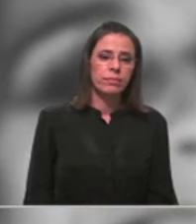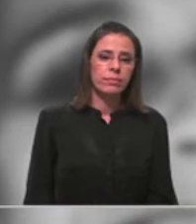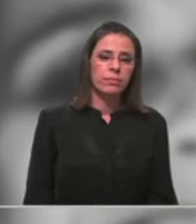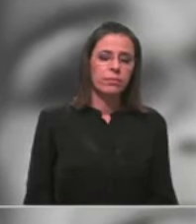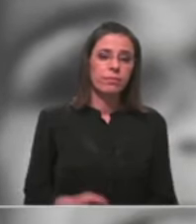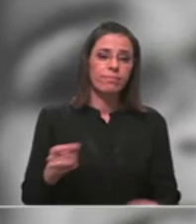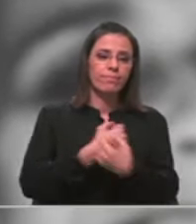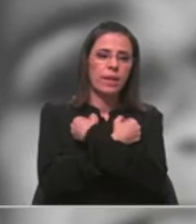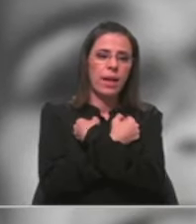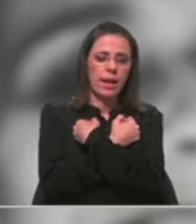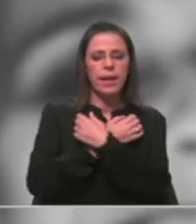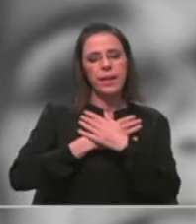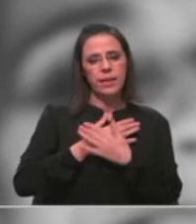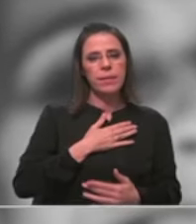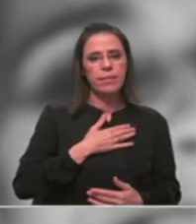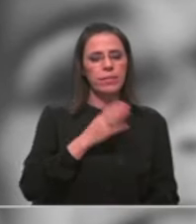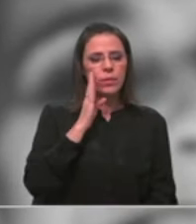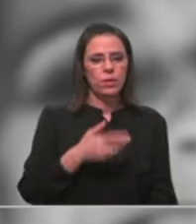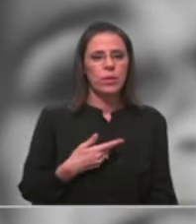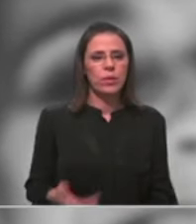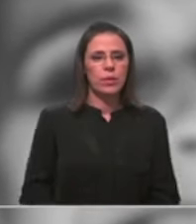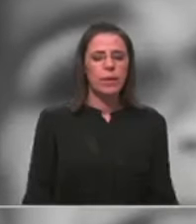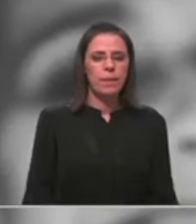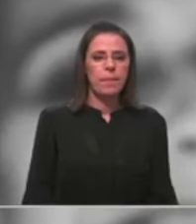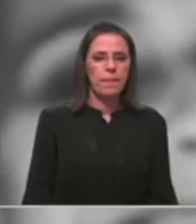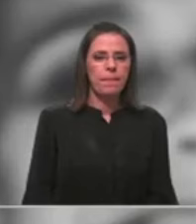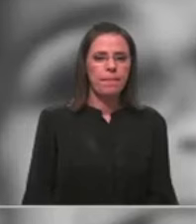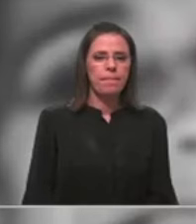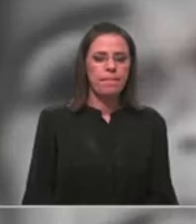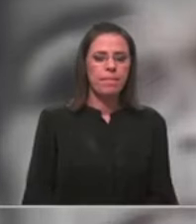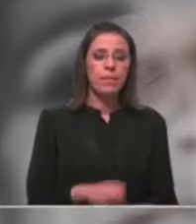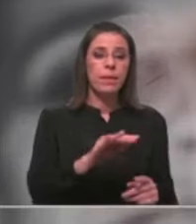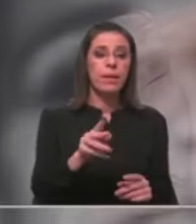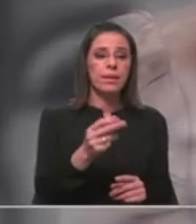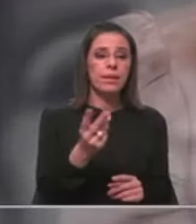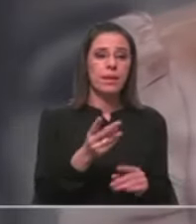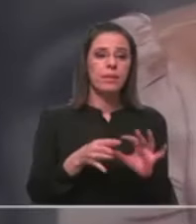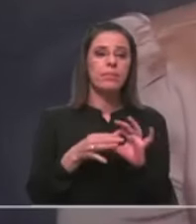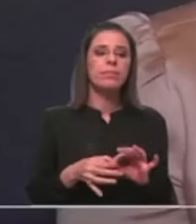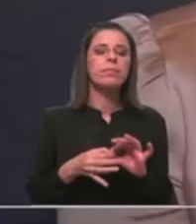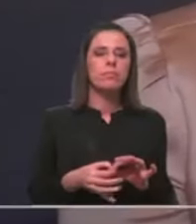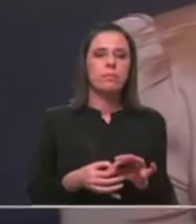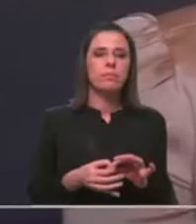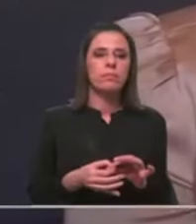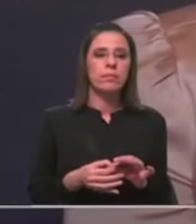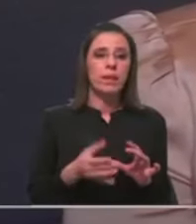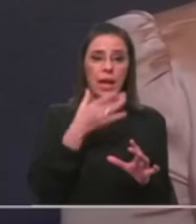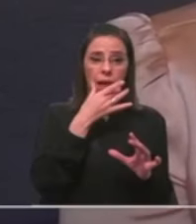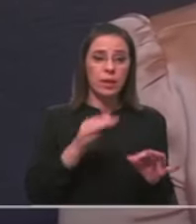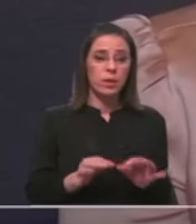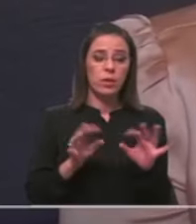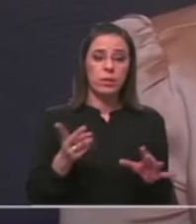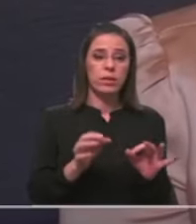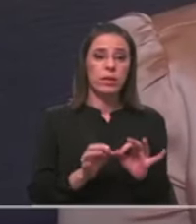ela agarra-se a mim. Eu sei. Sara, vocês eram muito unidas, são iguais.